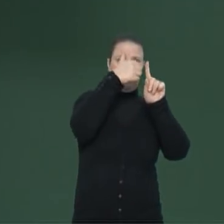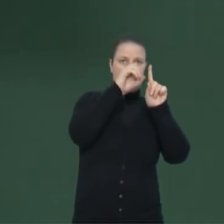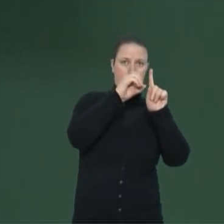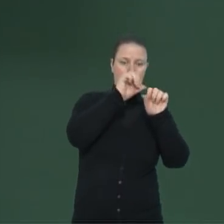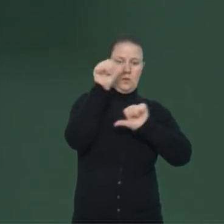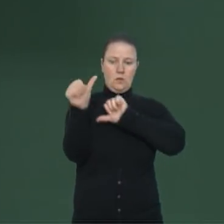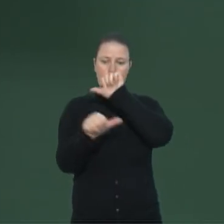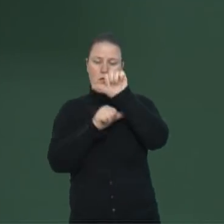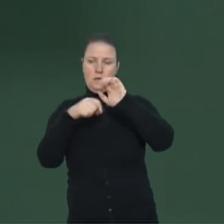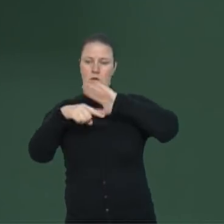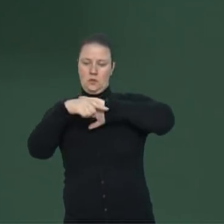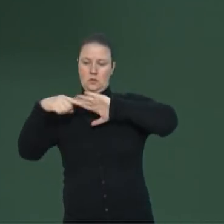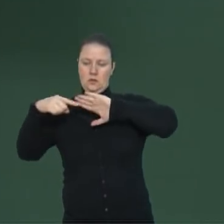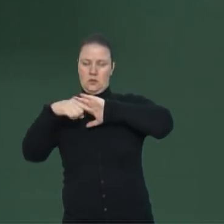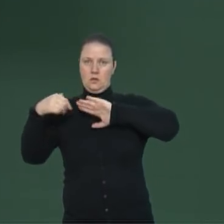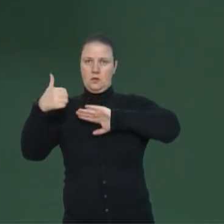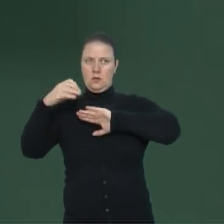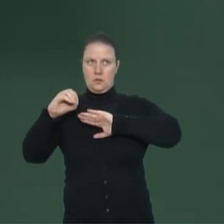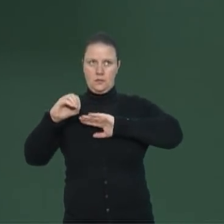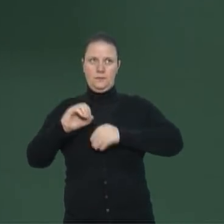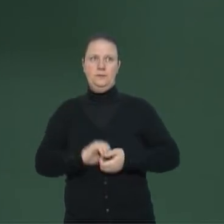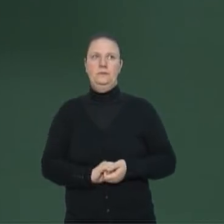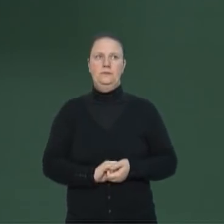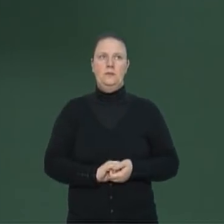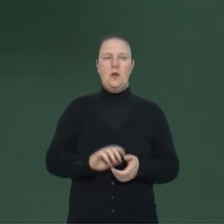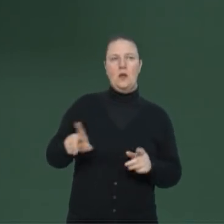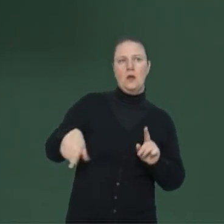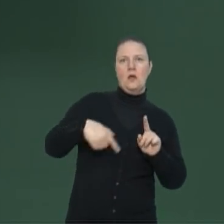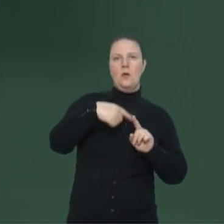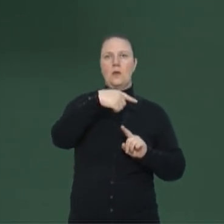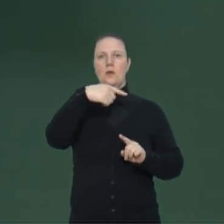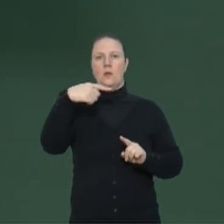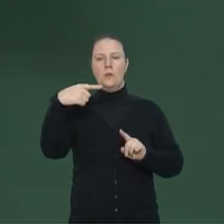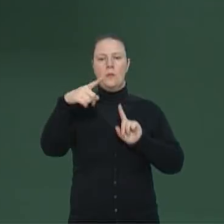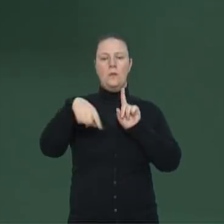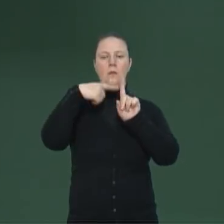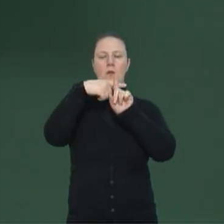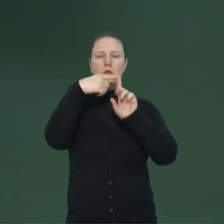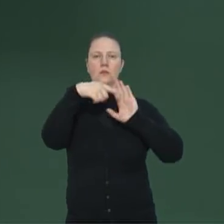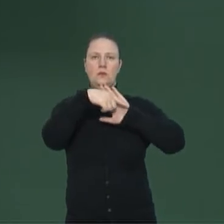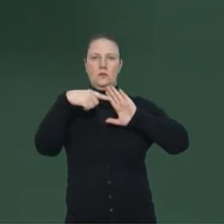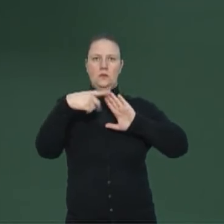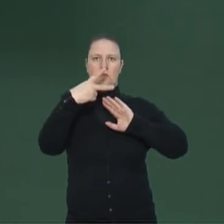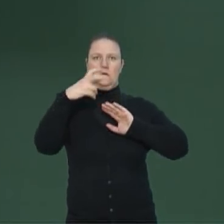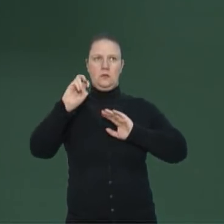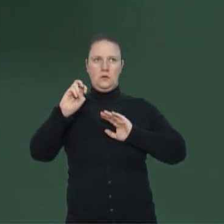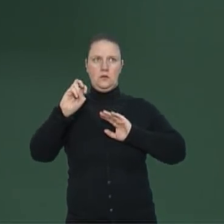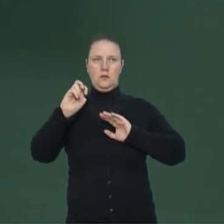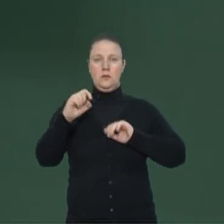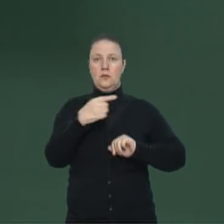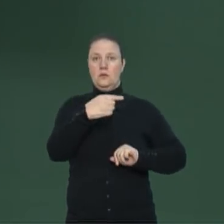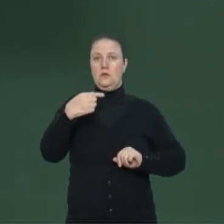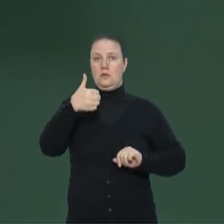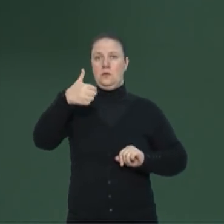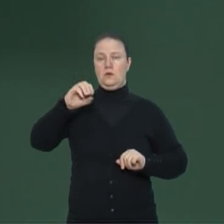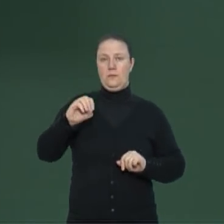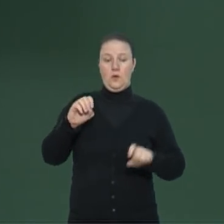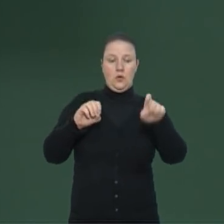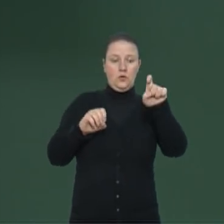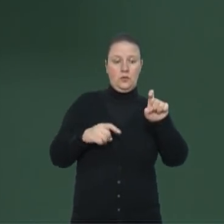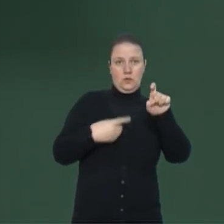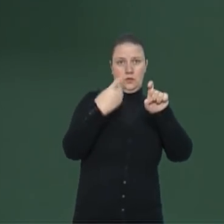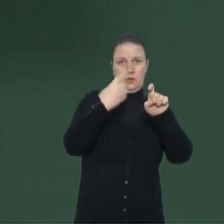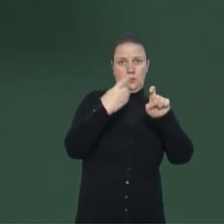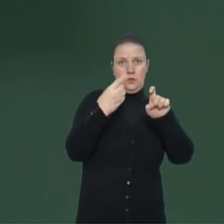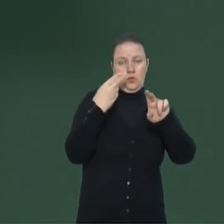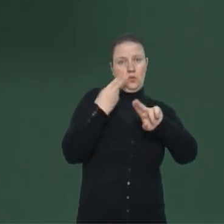negativo, fica x igual a mais ou menos 25 menos 10, beleza? Para descobrir x1, usa só o